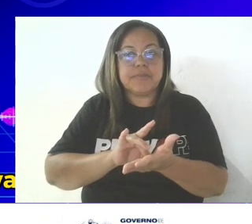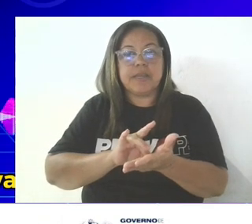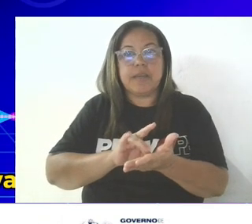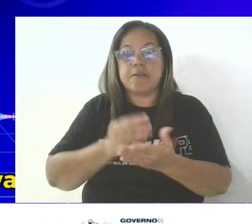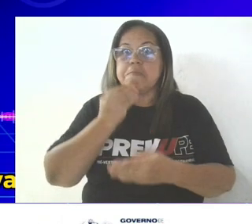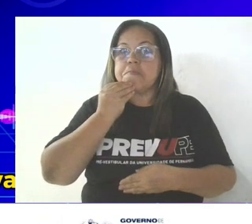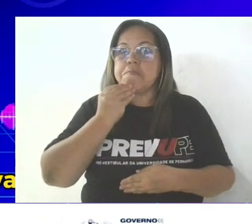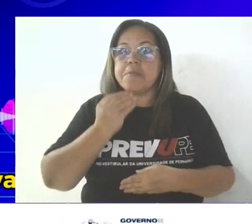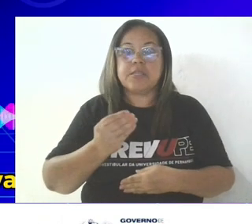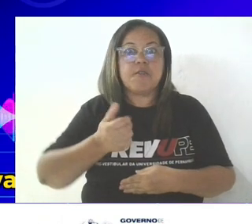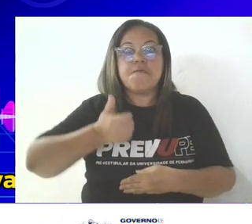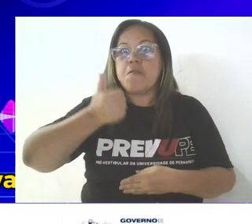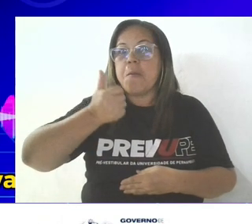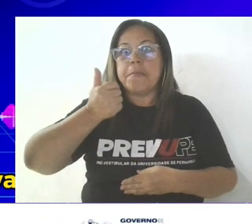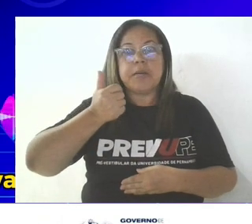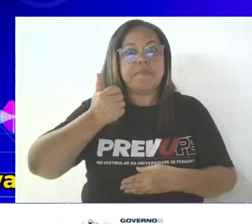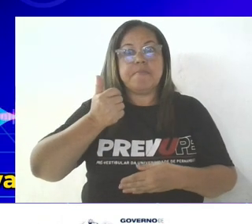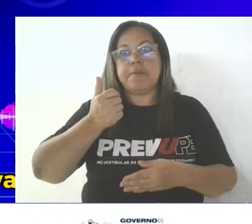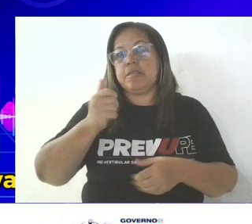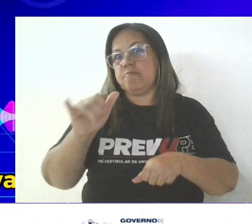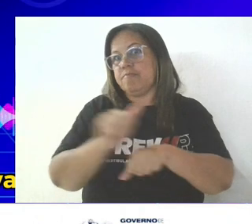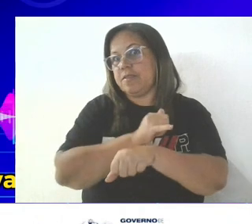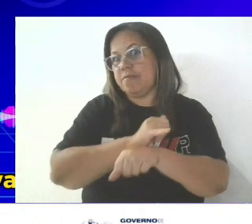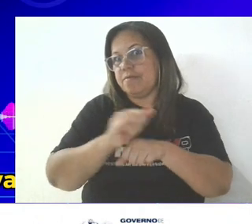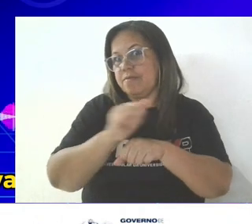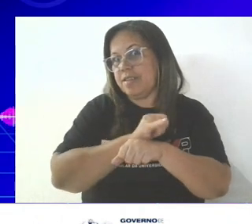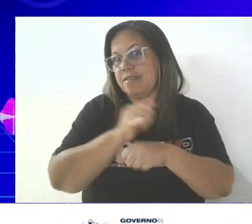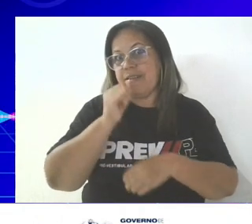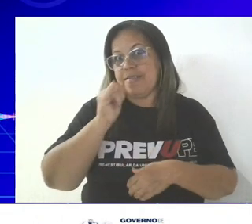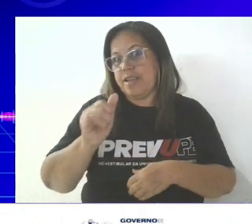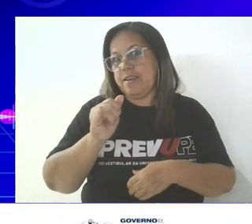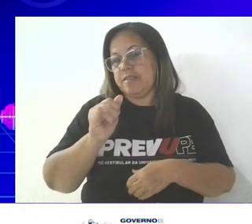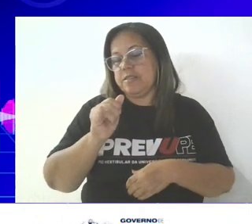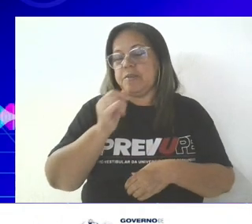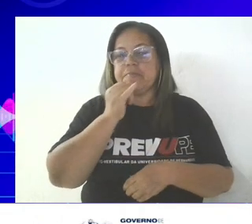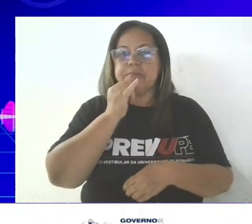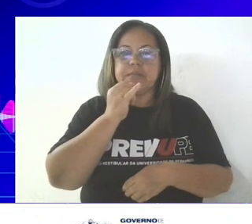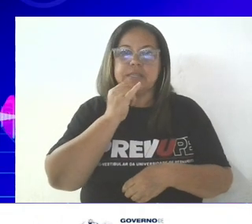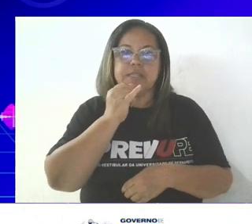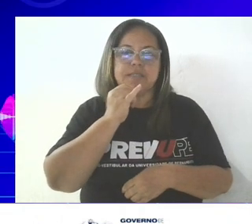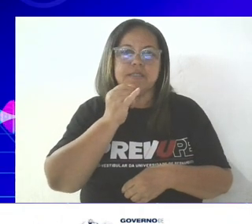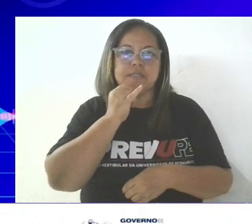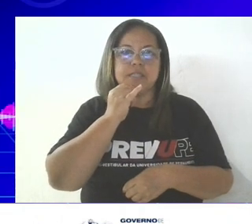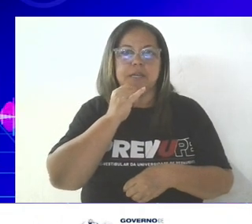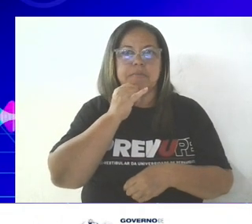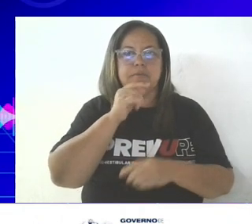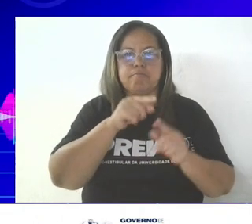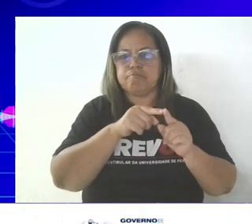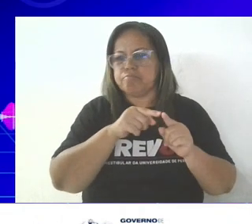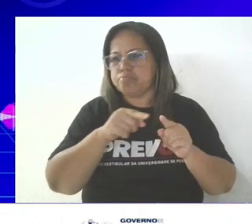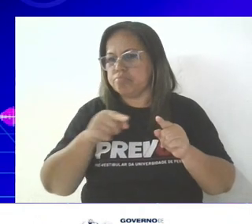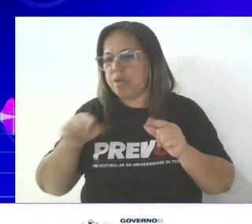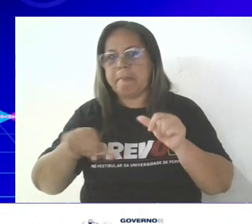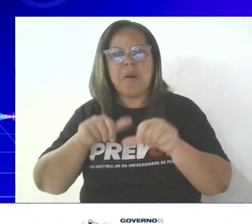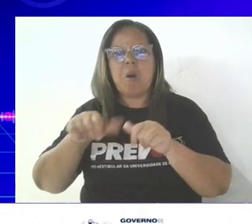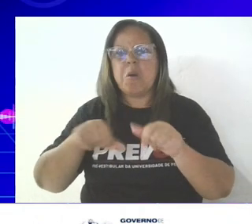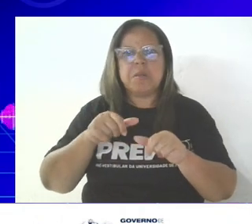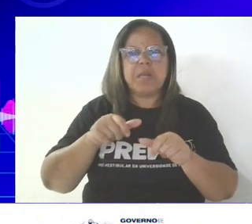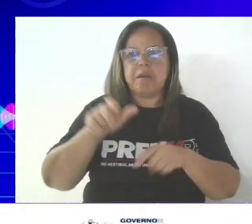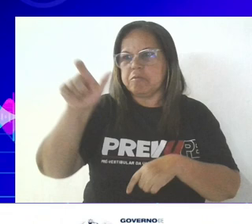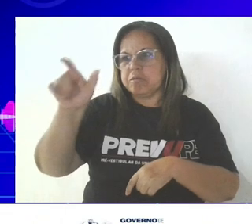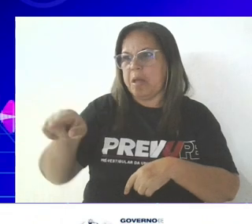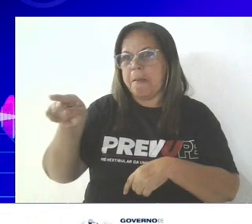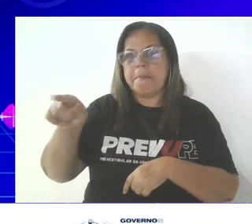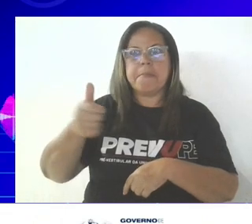o machado foi Pioneiro em técnicas narrativas giradas tipo quebrar a linearidade cronológica e usar o